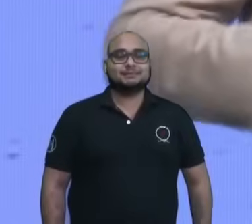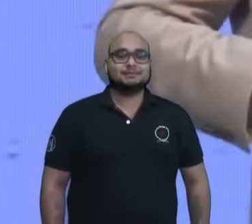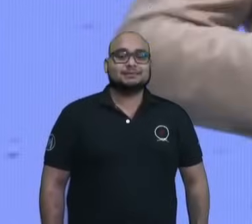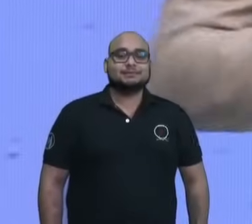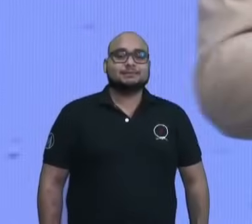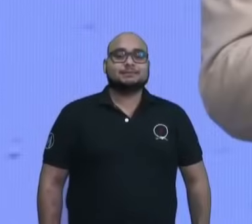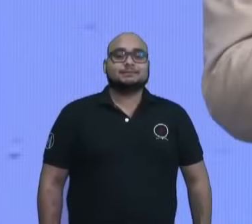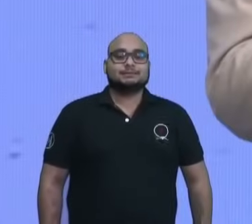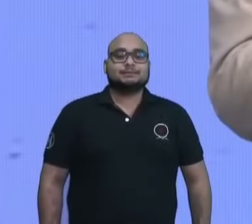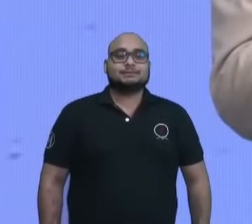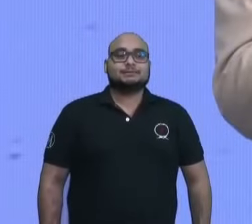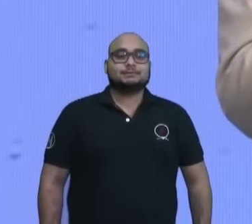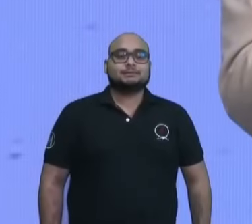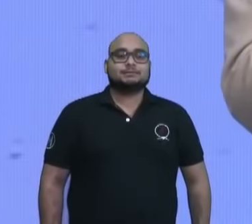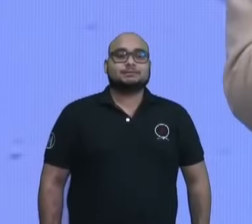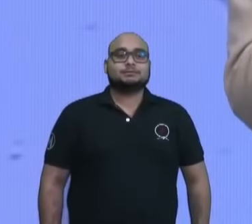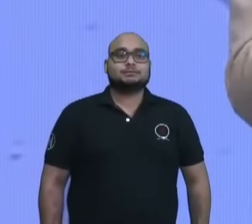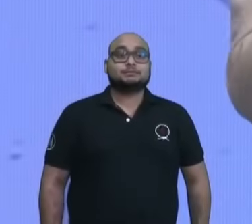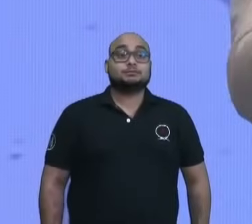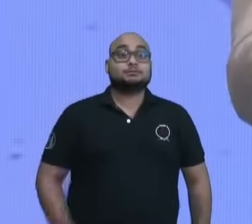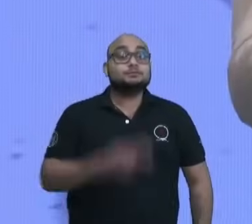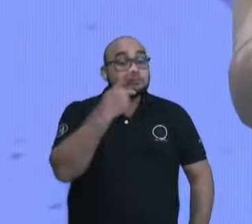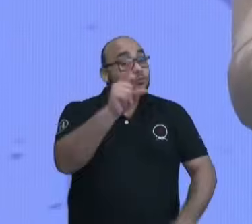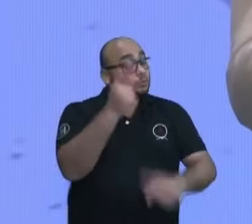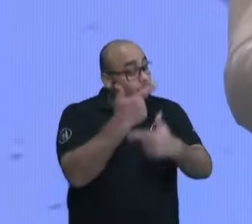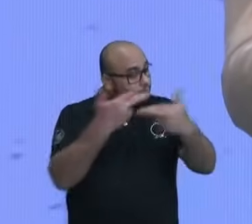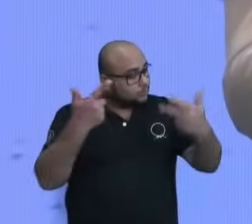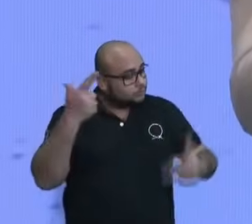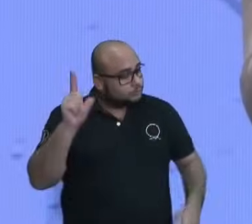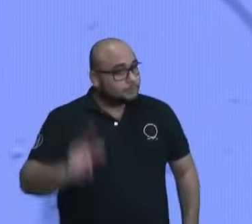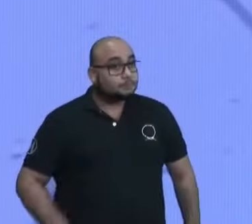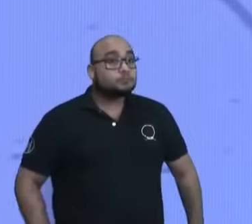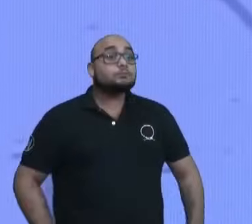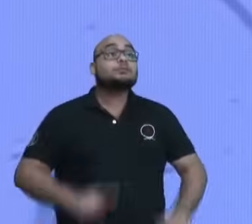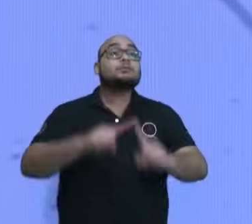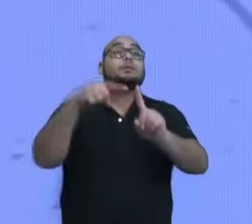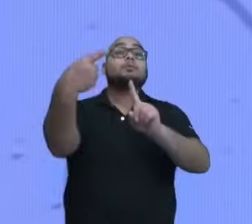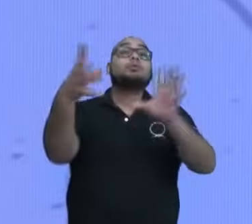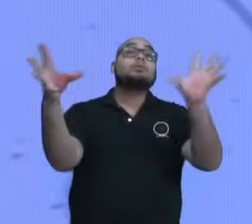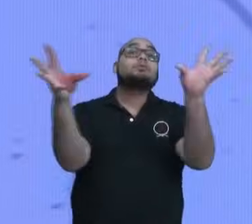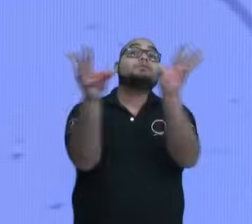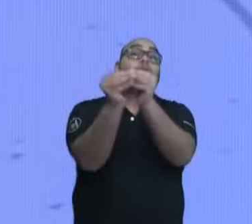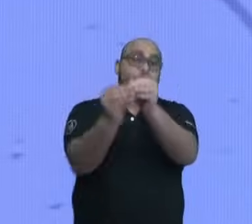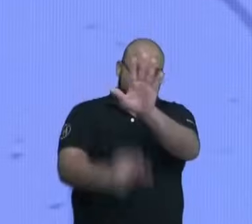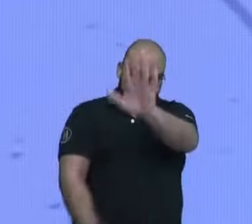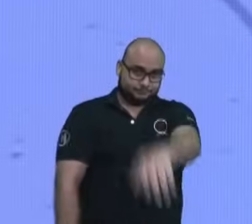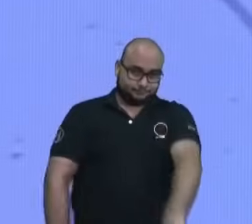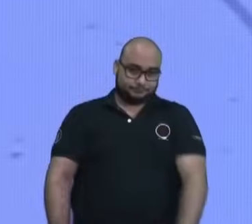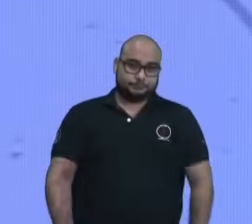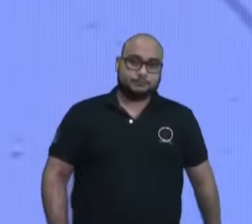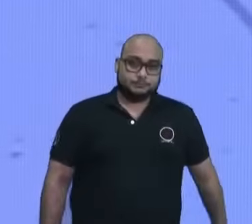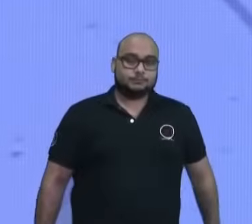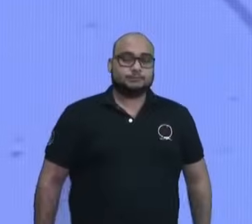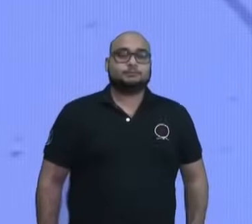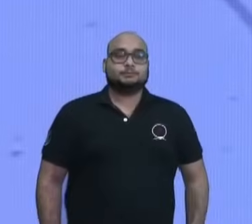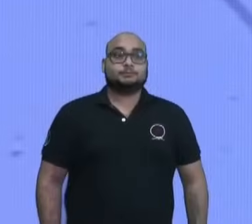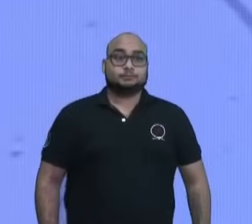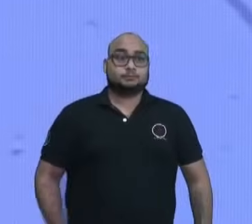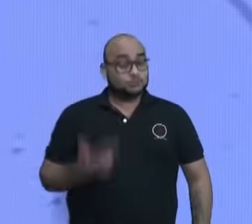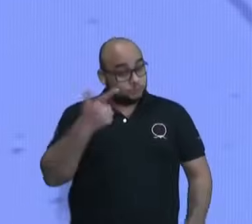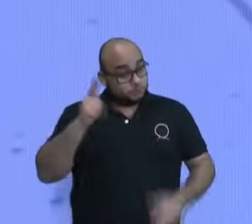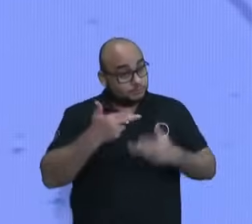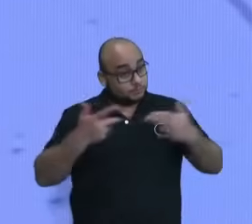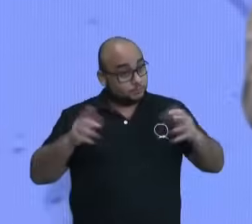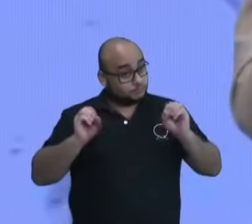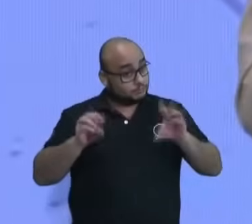agora eu vou falar uma outra coisa e depois eu vou paraa conclusão uma outra coisa aí um outro ensino Eu